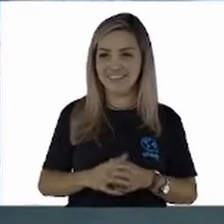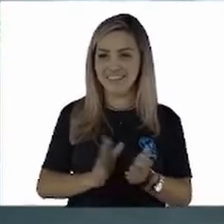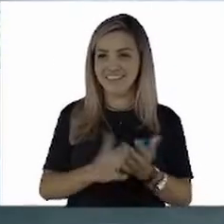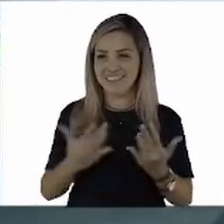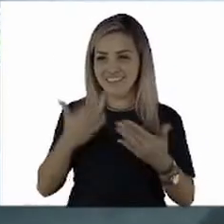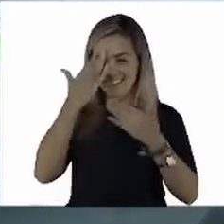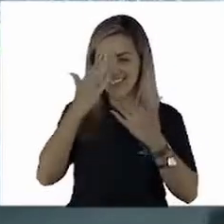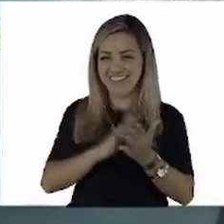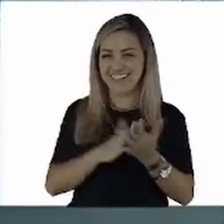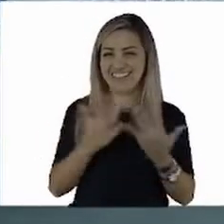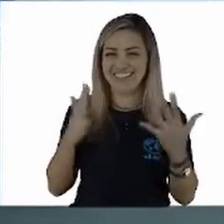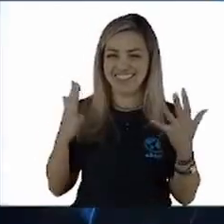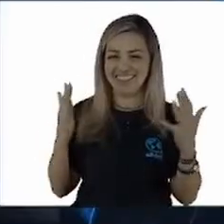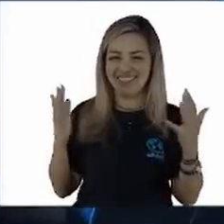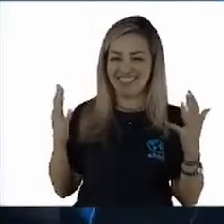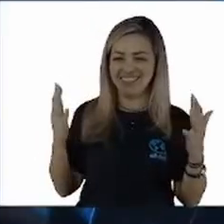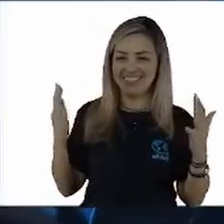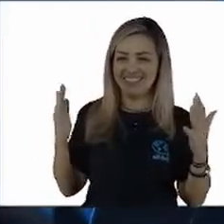Obrigado pelas palmas.